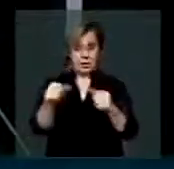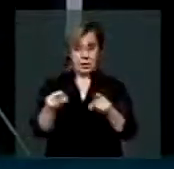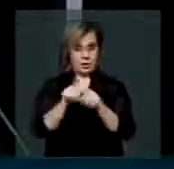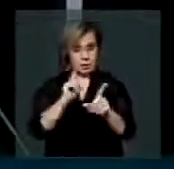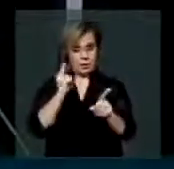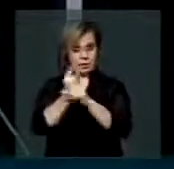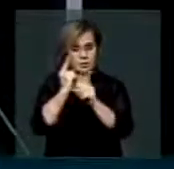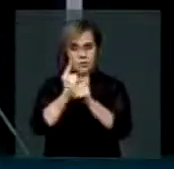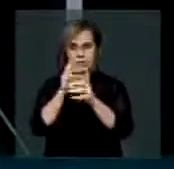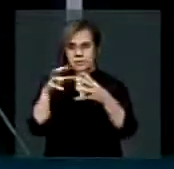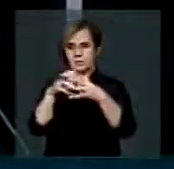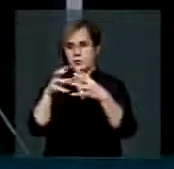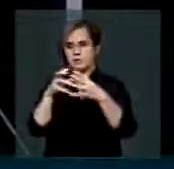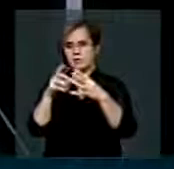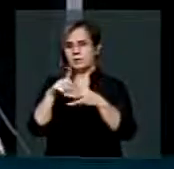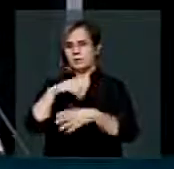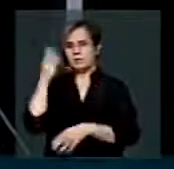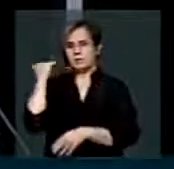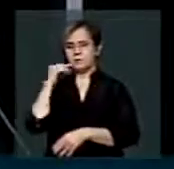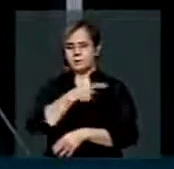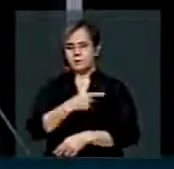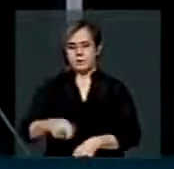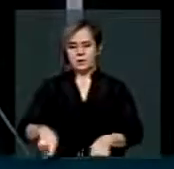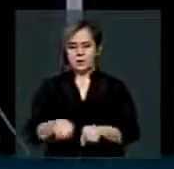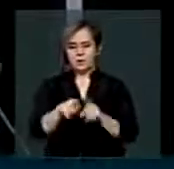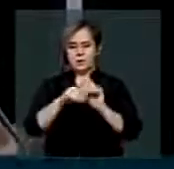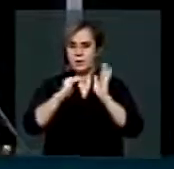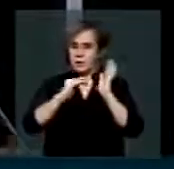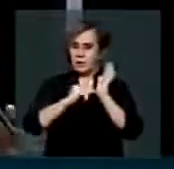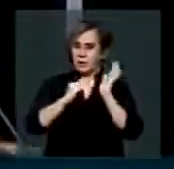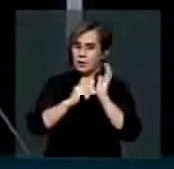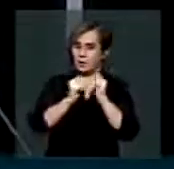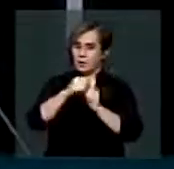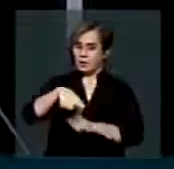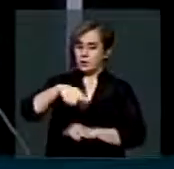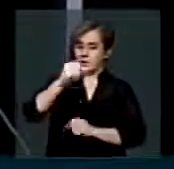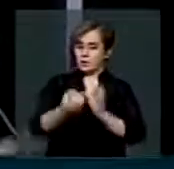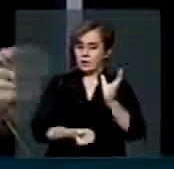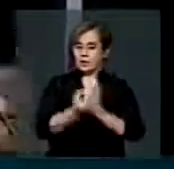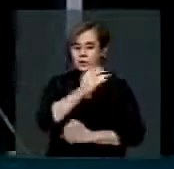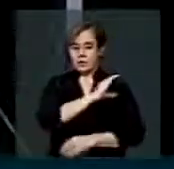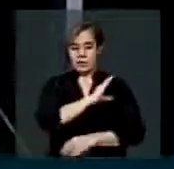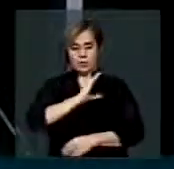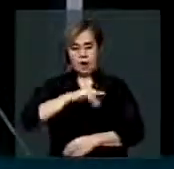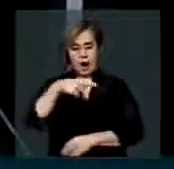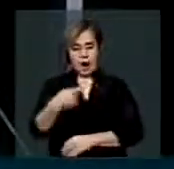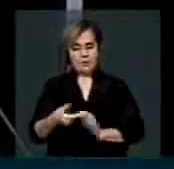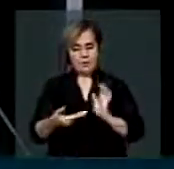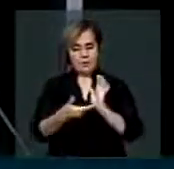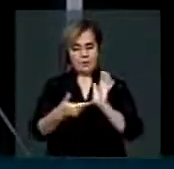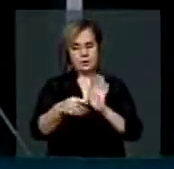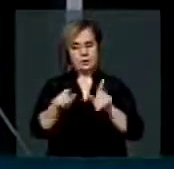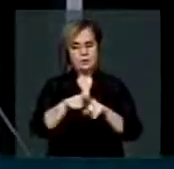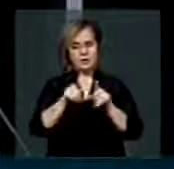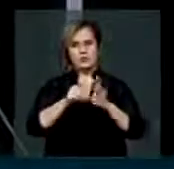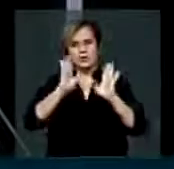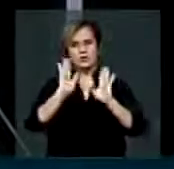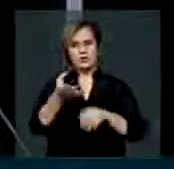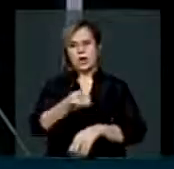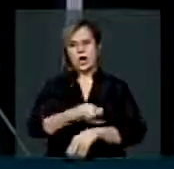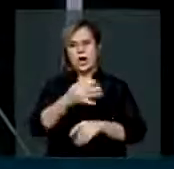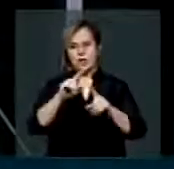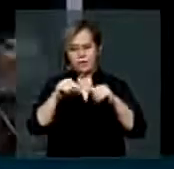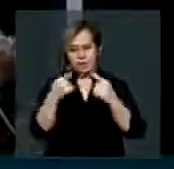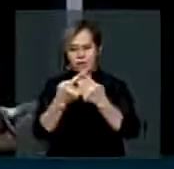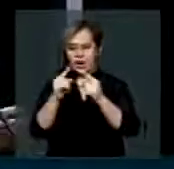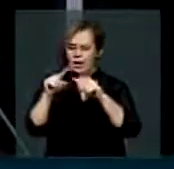ele era presidente, o Senado Federal constituiu comissão, aqui na Câmara já houve várias